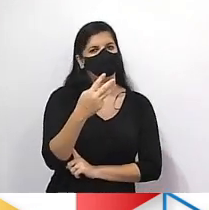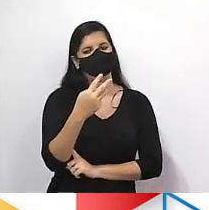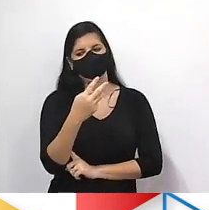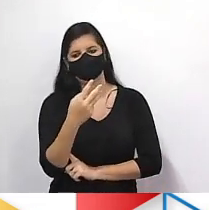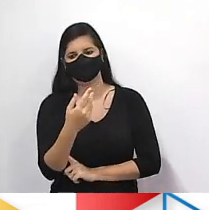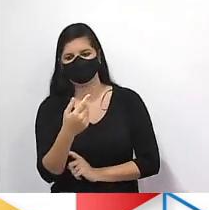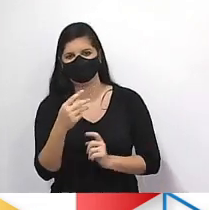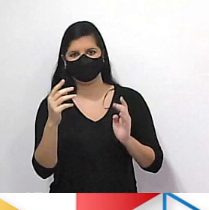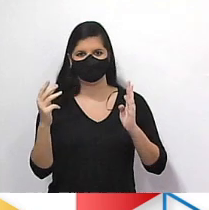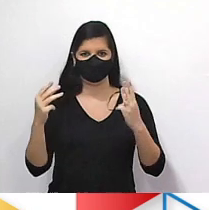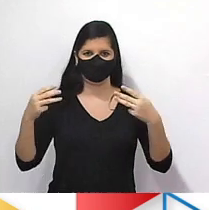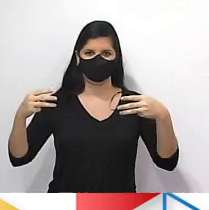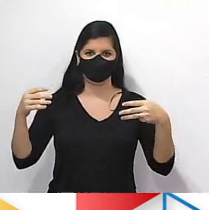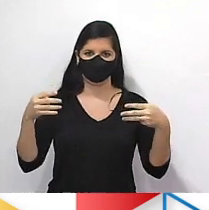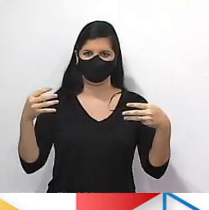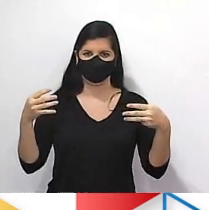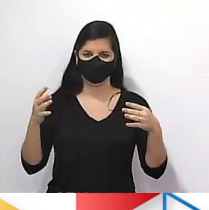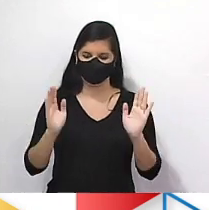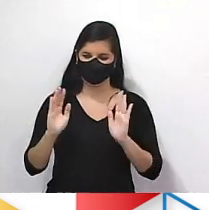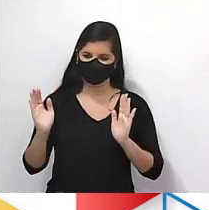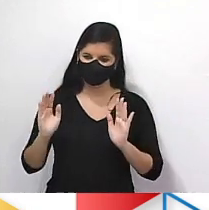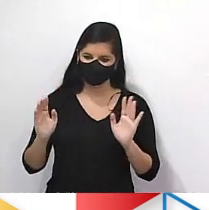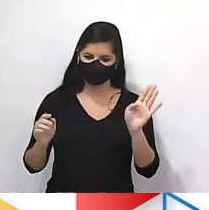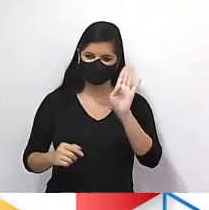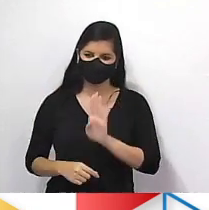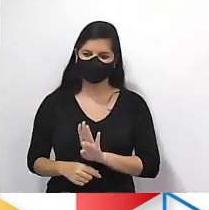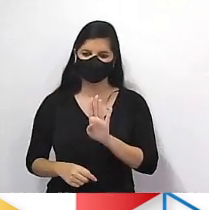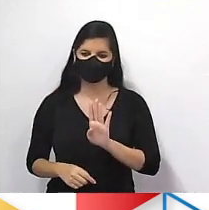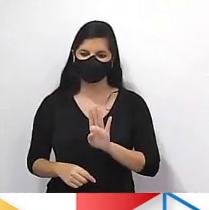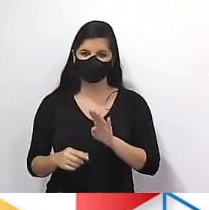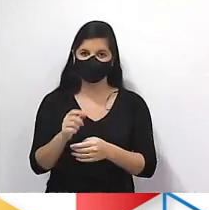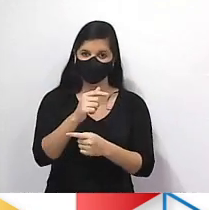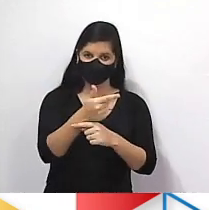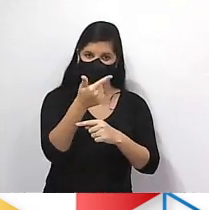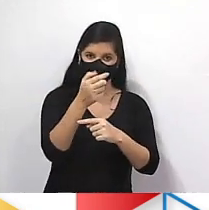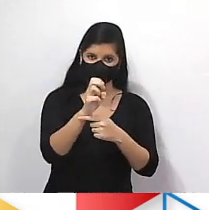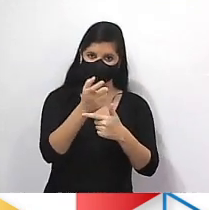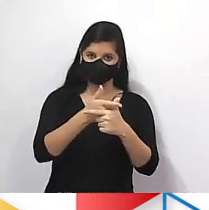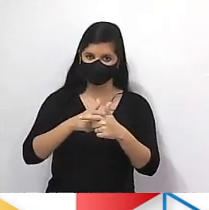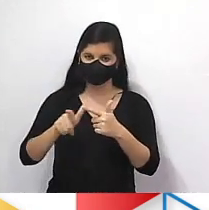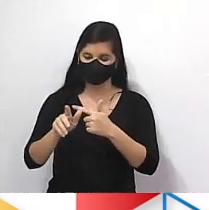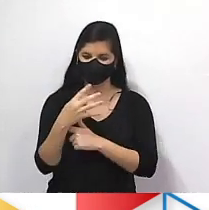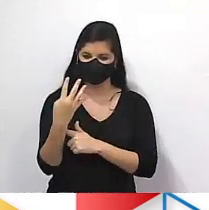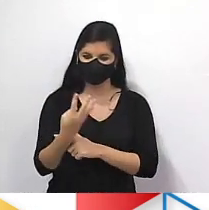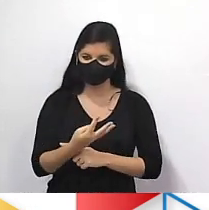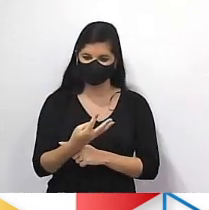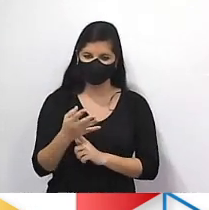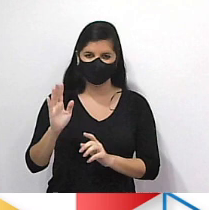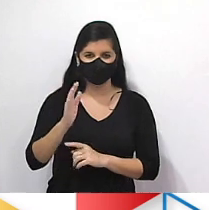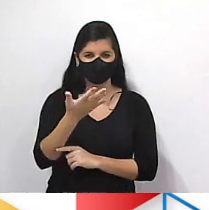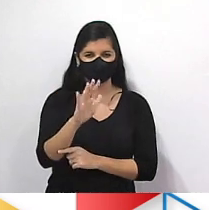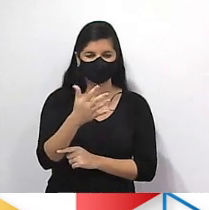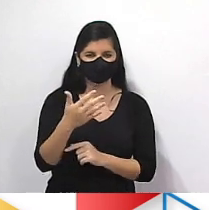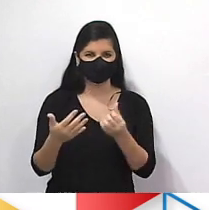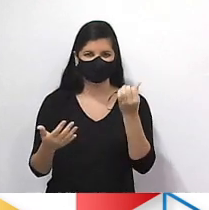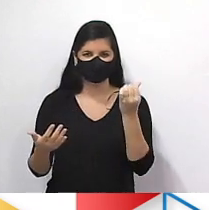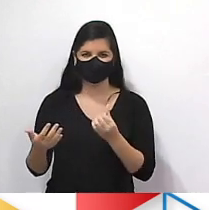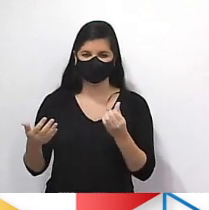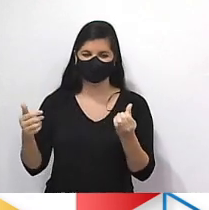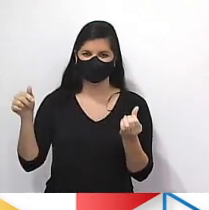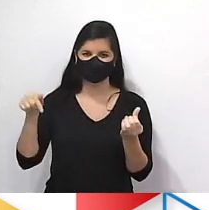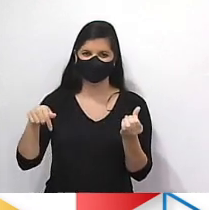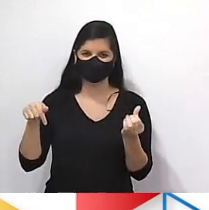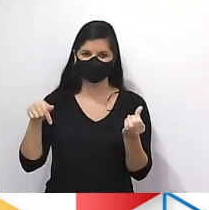e 4, tá bom? E agora, na letra B, 25 por 4, eu teria mais ou menos aí, ó, um pouquinho mais